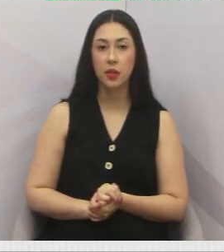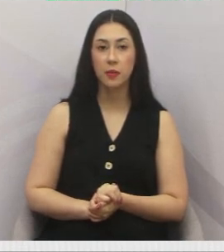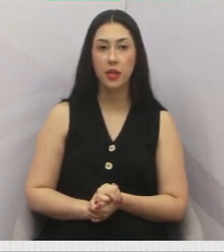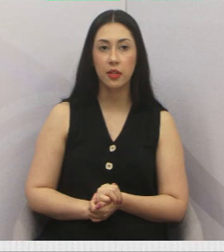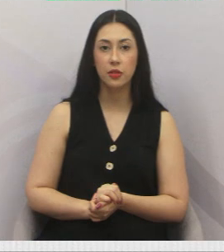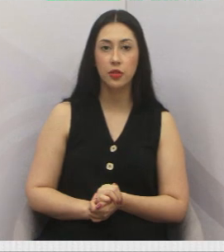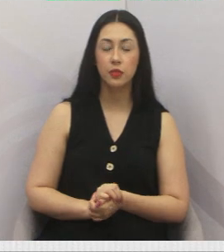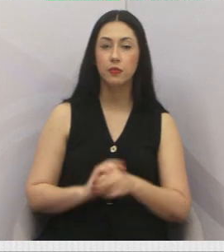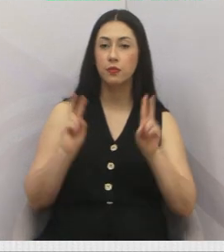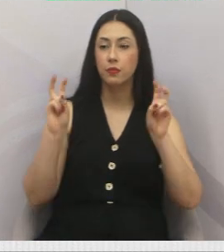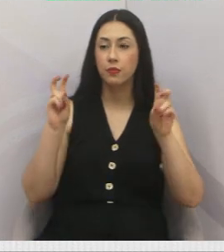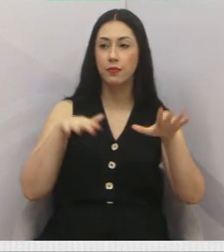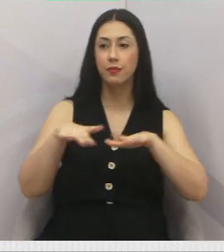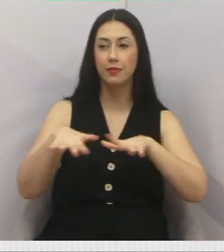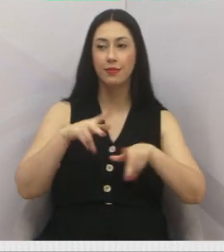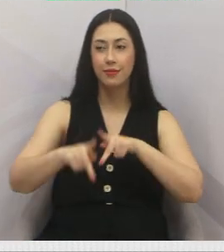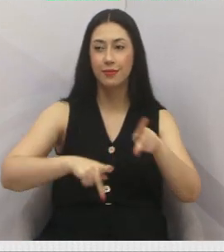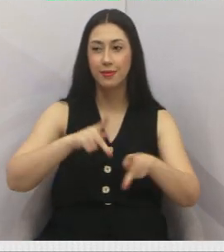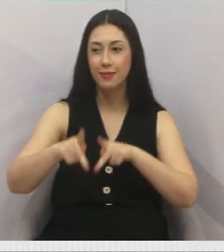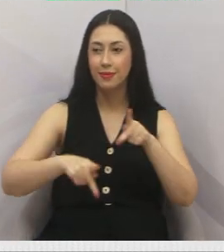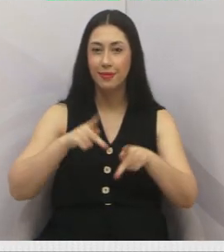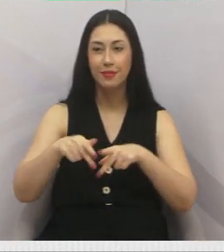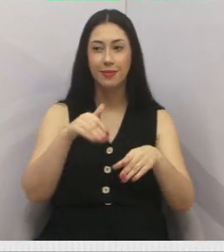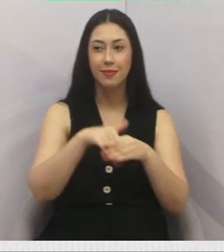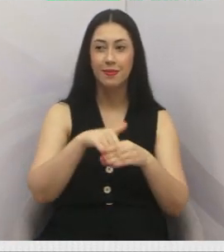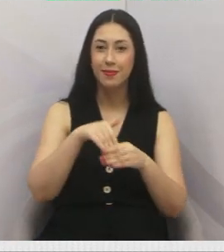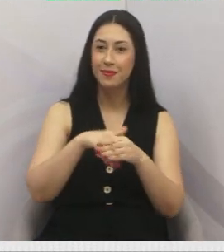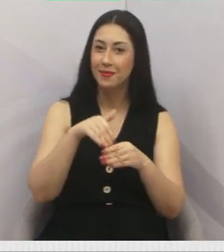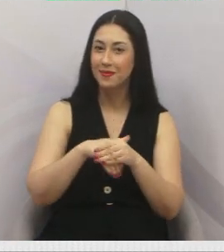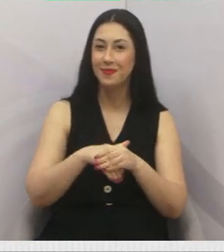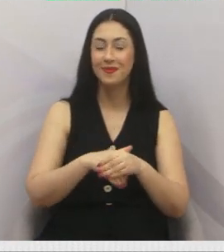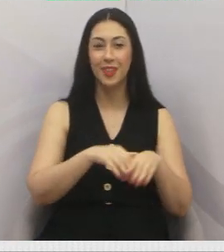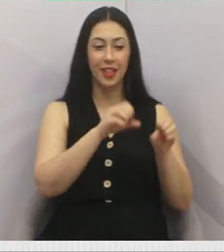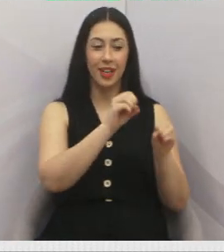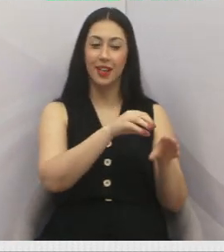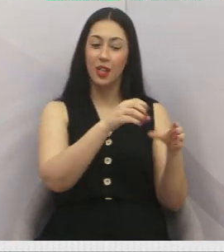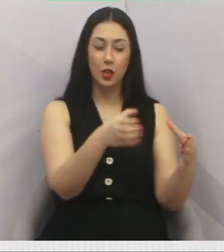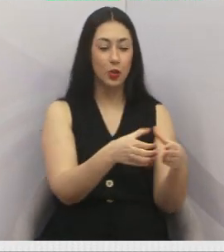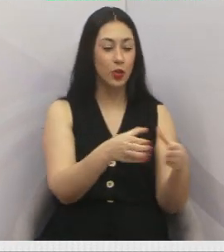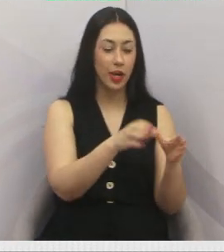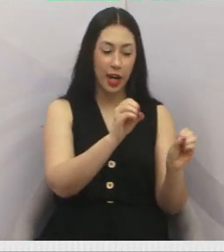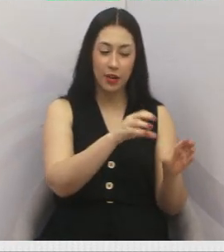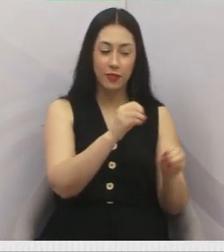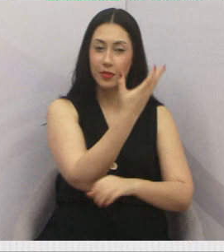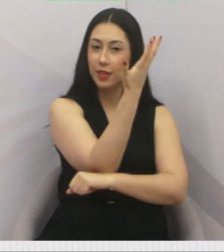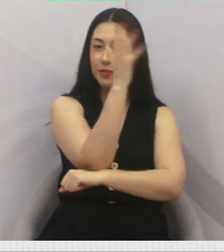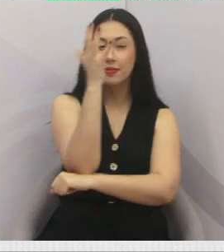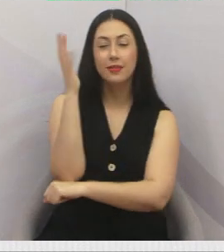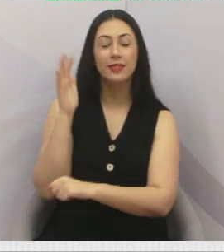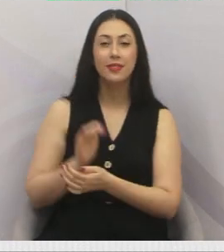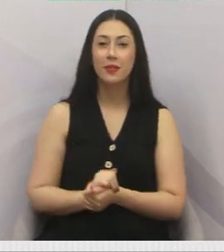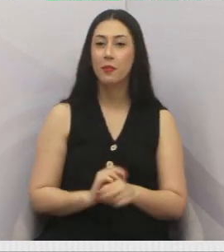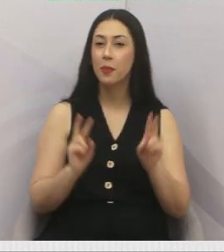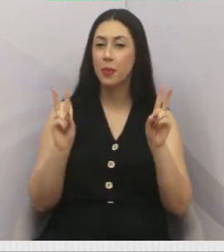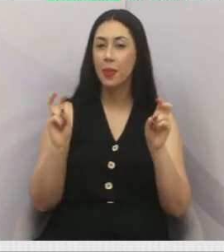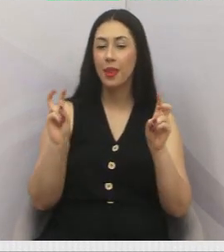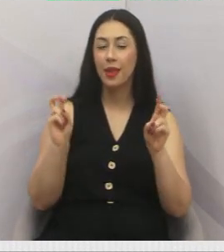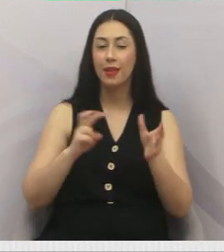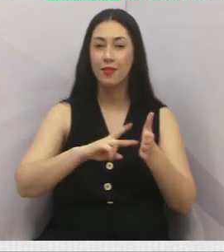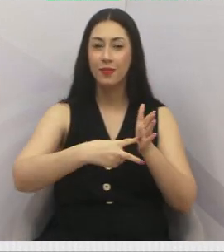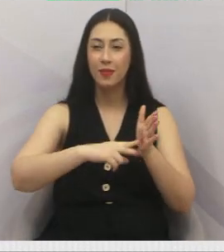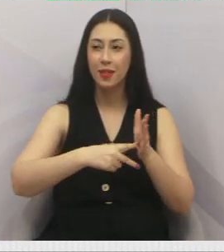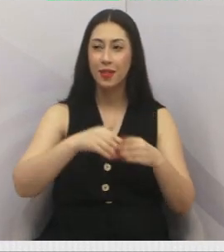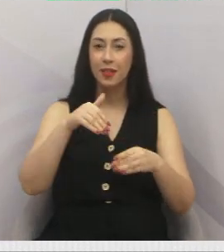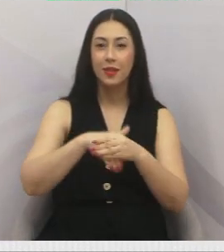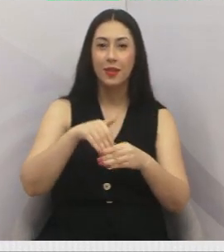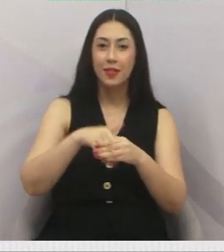Segmento movimentos populares. Um voto para núcleo de alfabetização ecológica. Segmento entidade classe sindical.